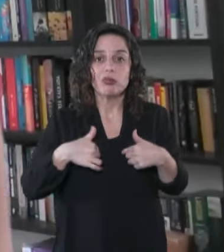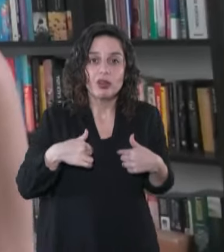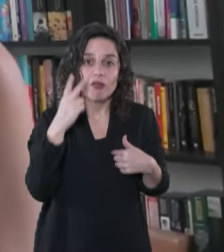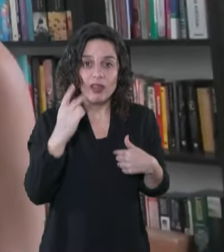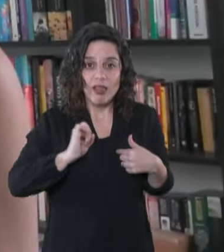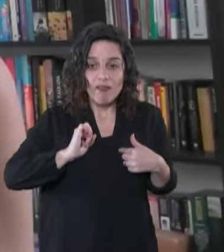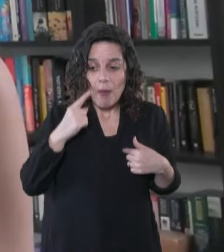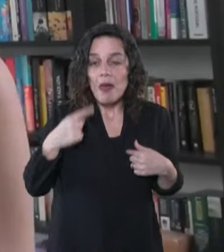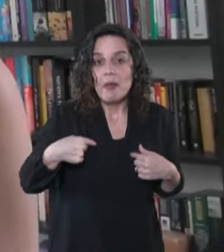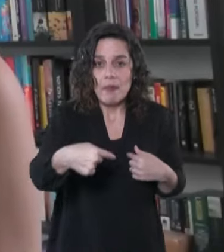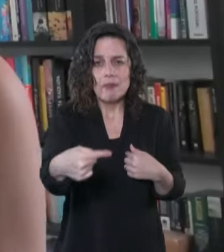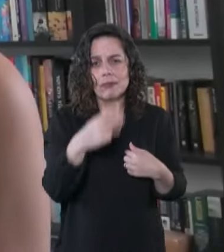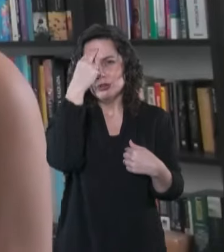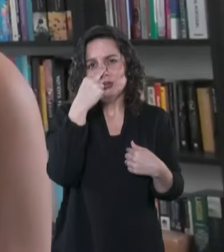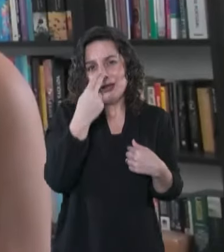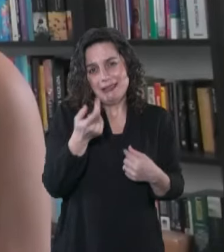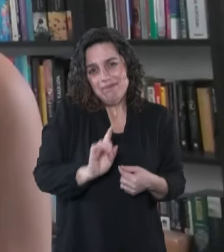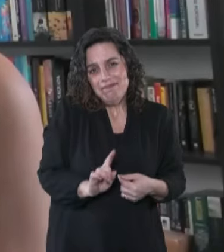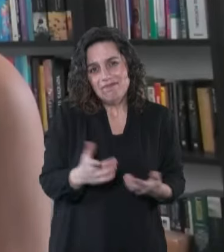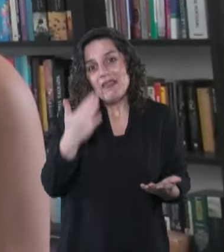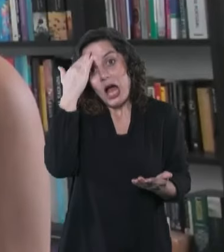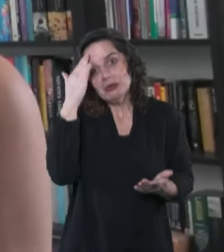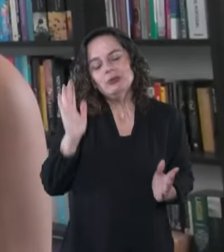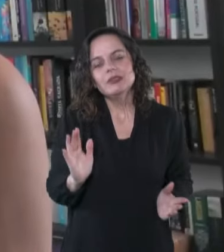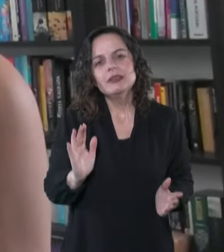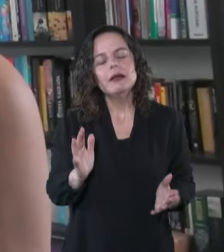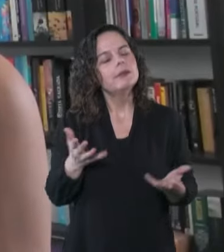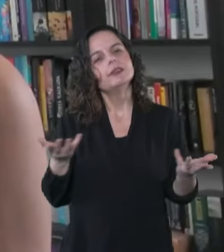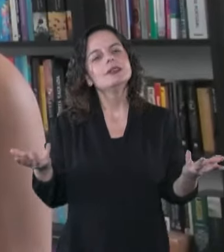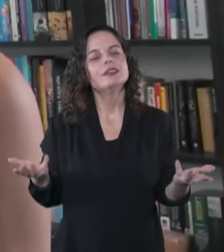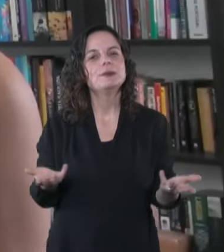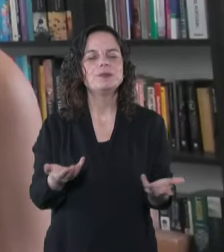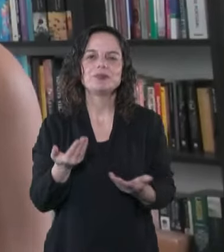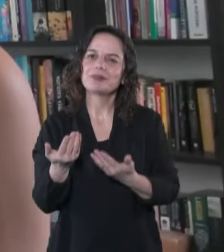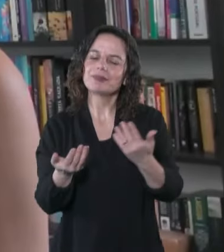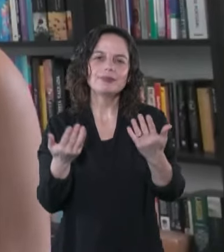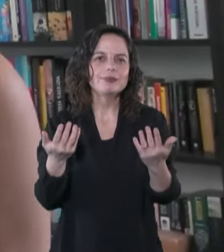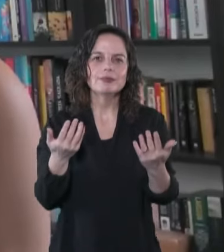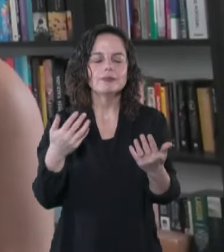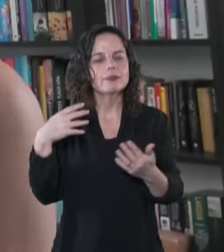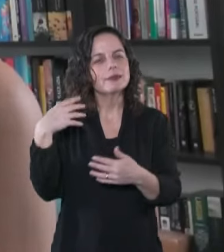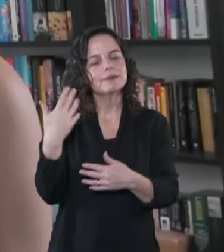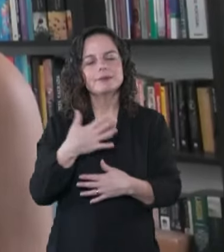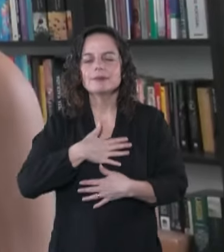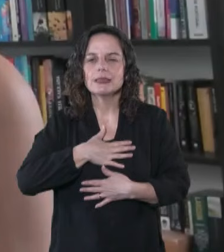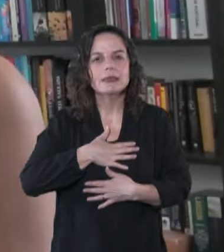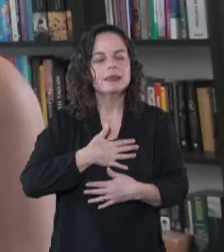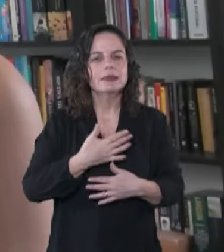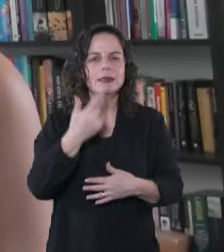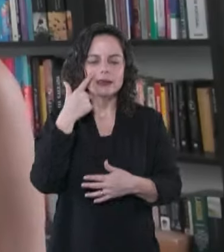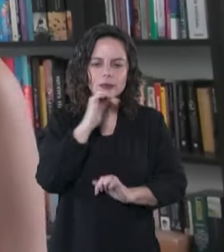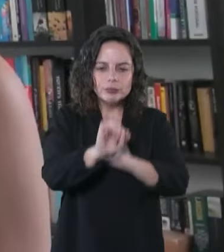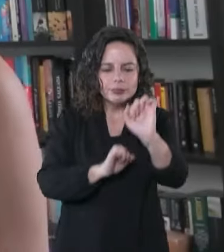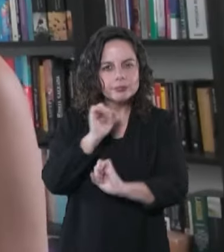história, mas simplesmente o prazer de adquirir o